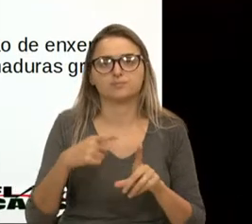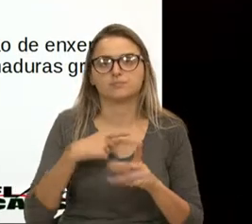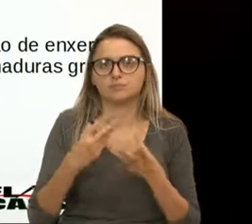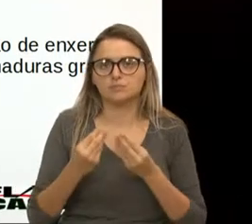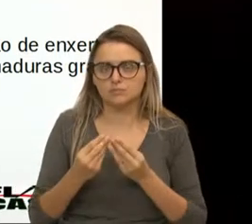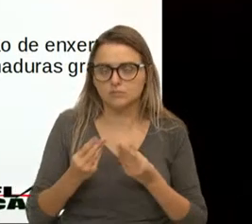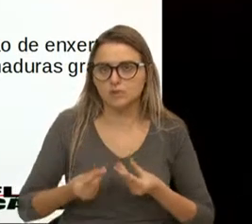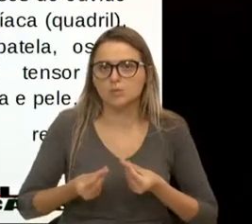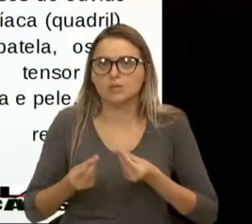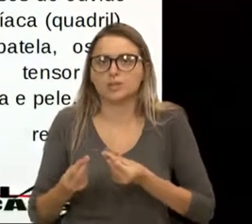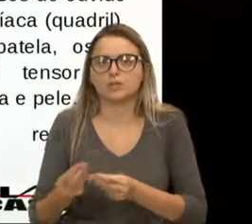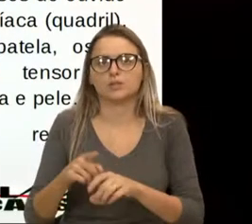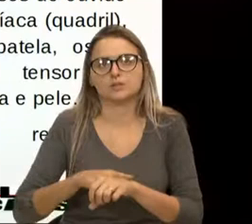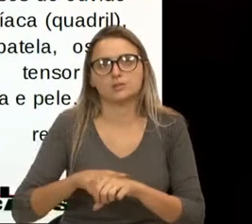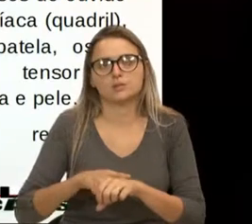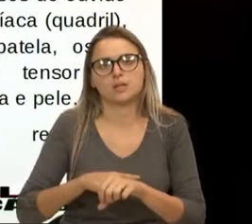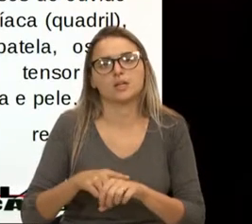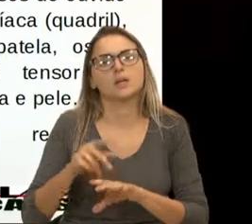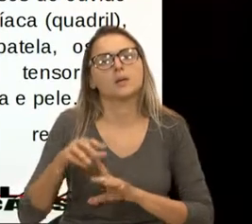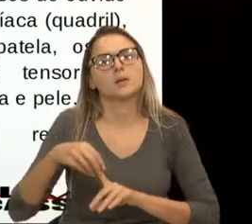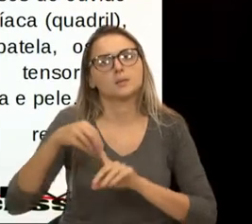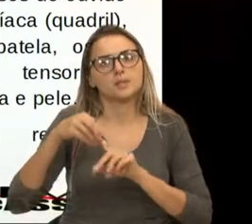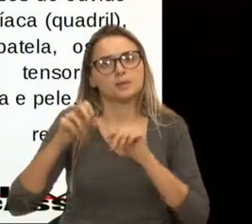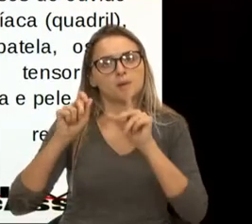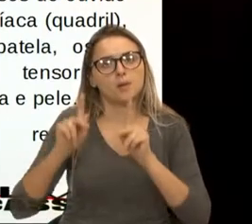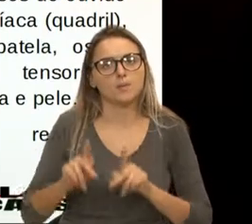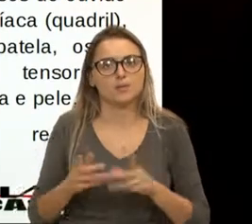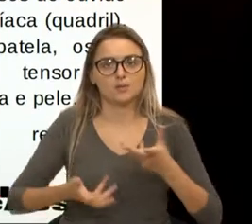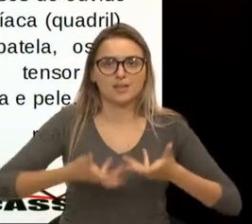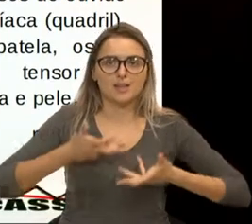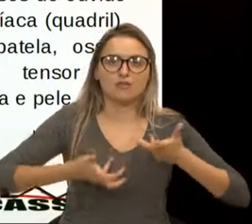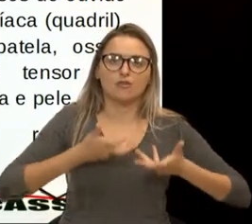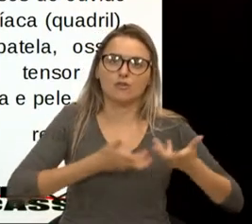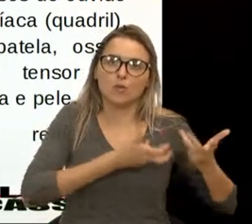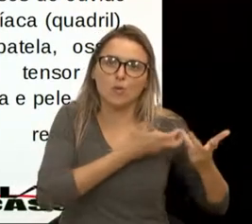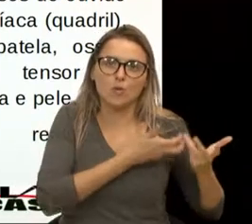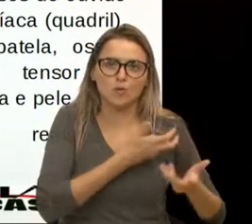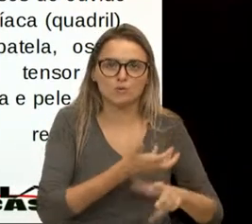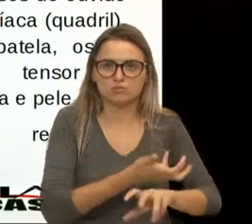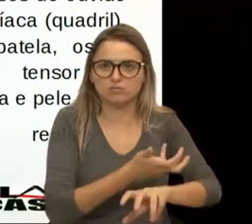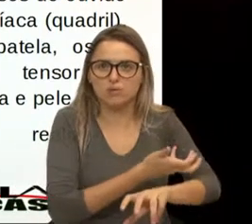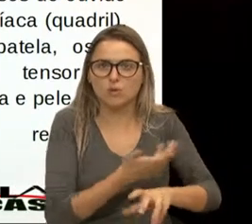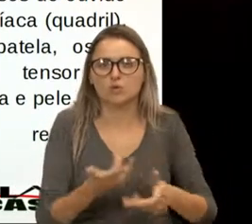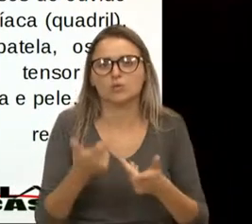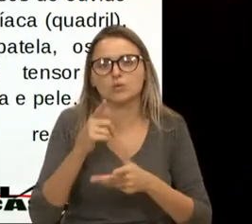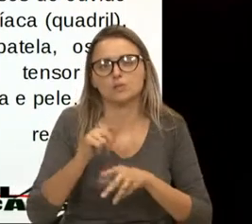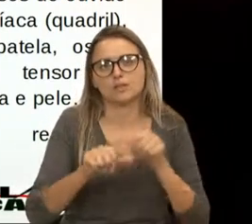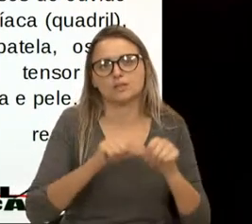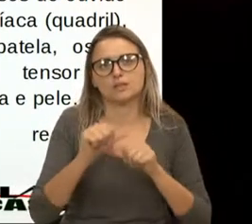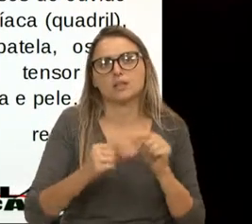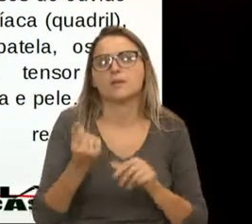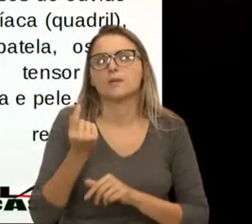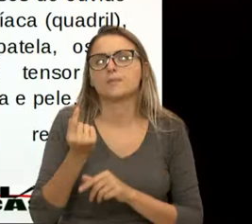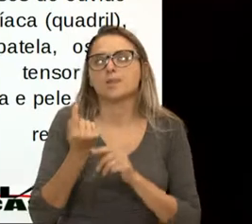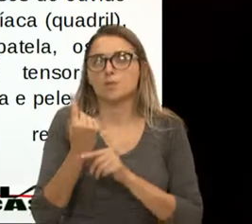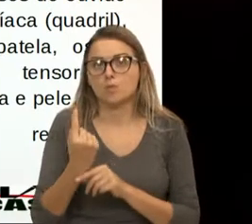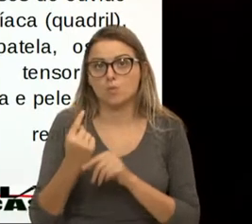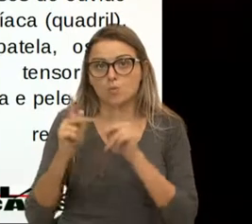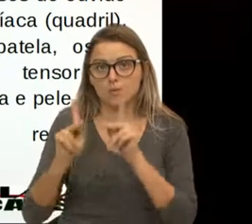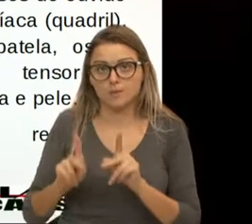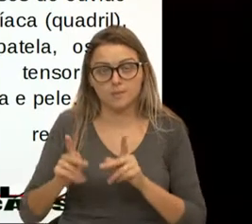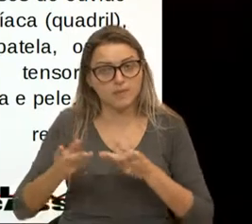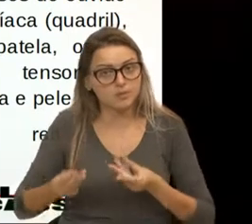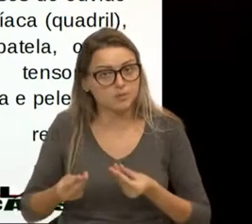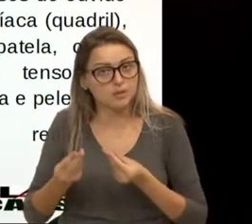transplante. Aqueles principalmente que sofreram queimaduras graves. Um único doador, como já bem frisou a